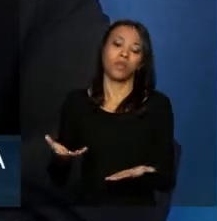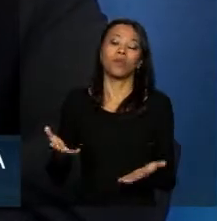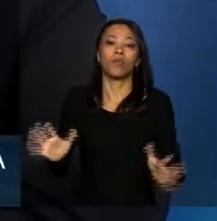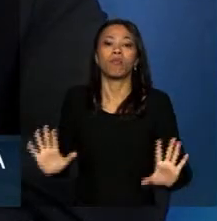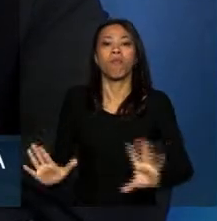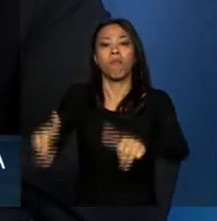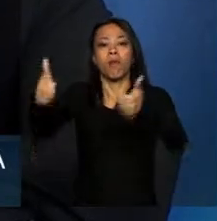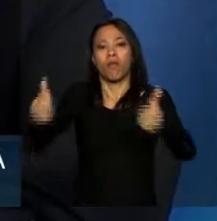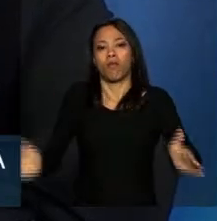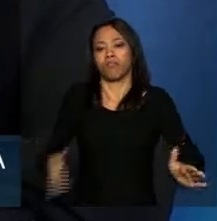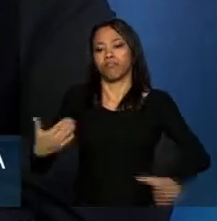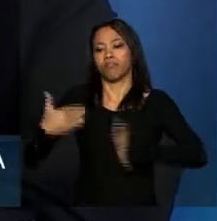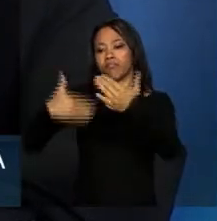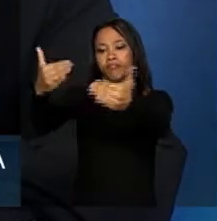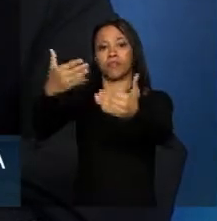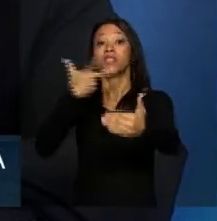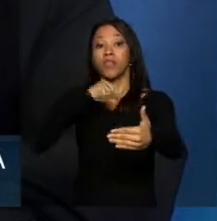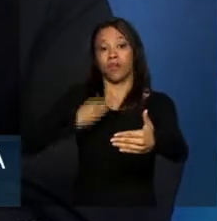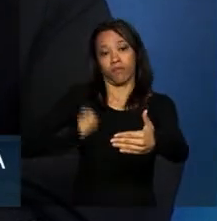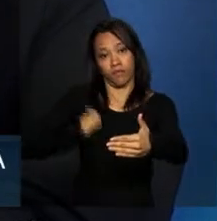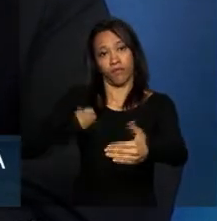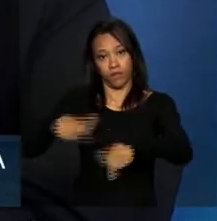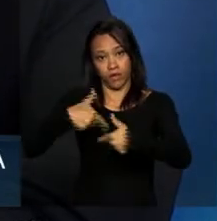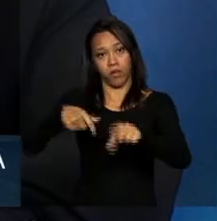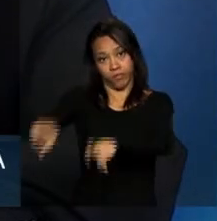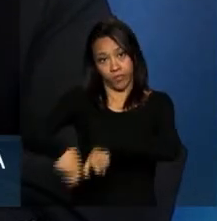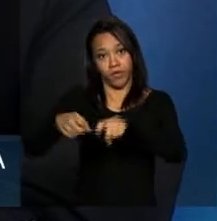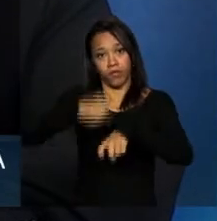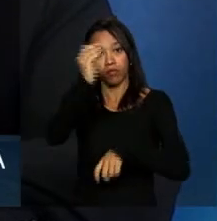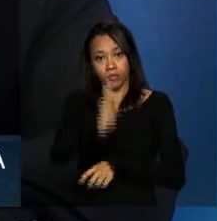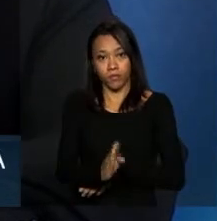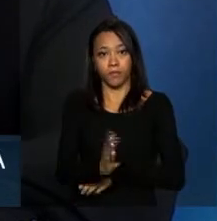esses agricultores que vivem no campo brasileiro.